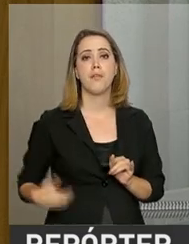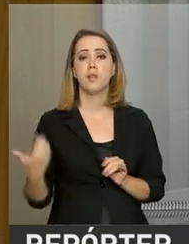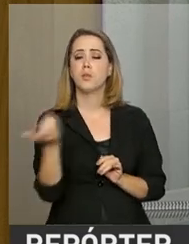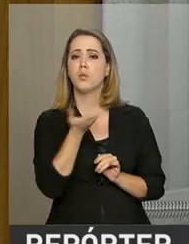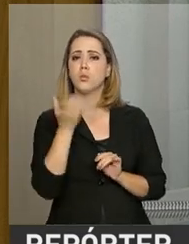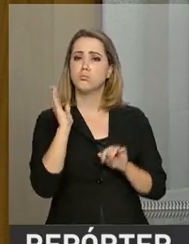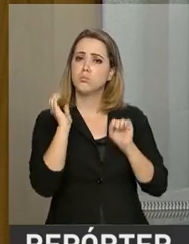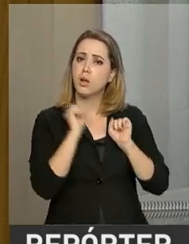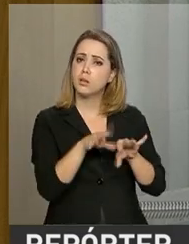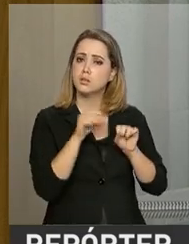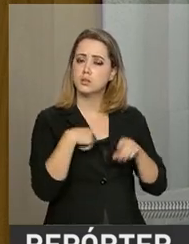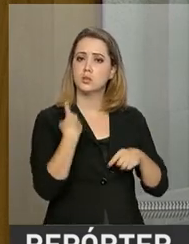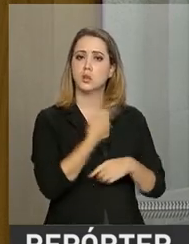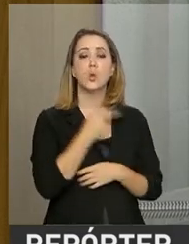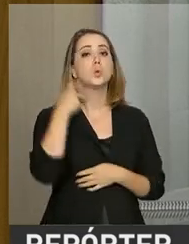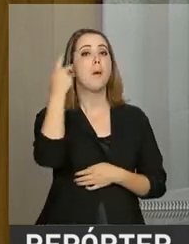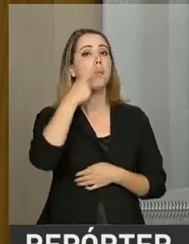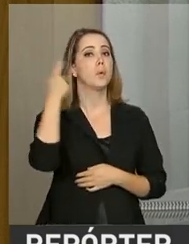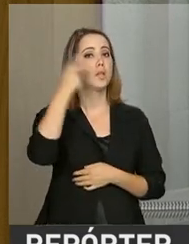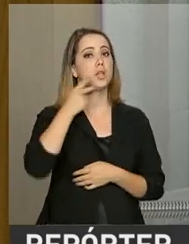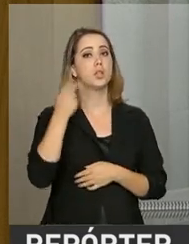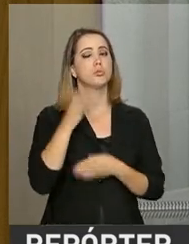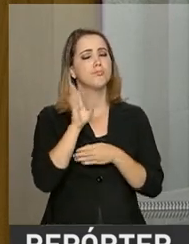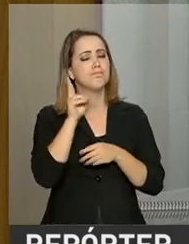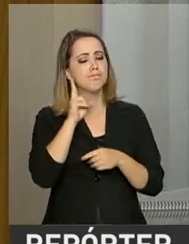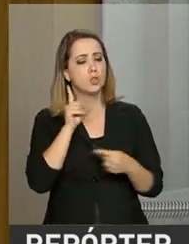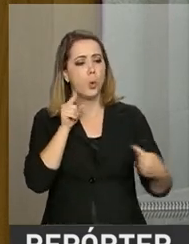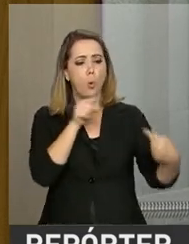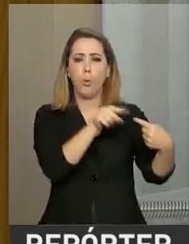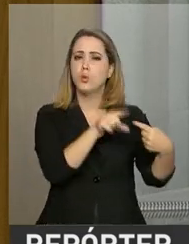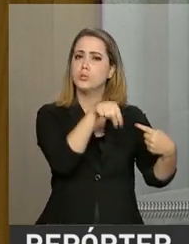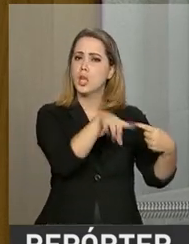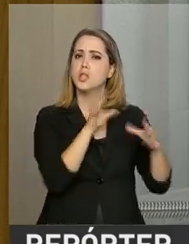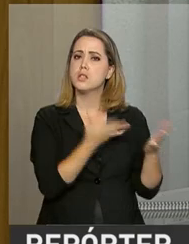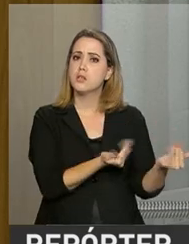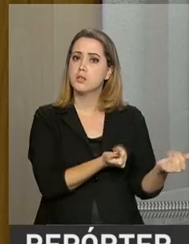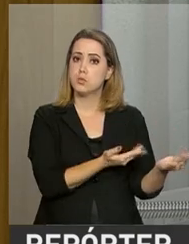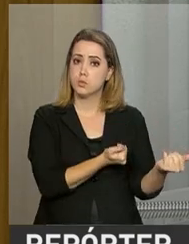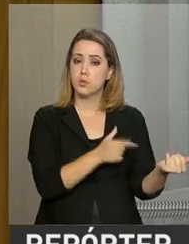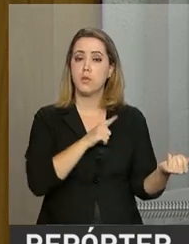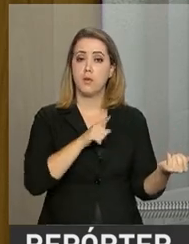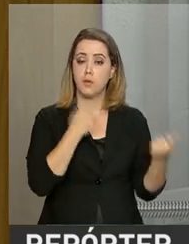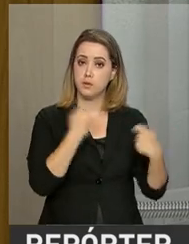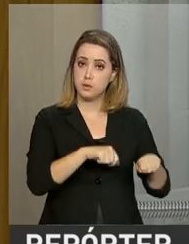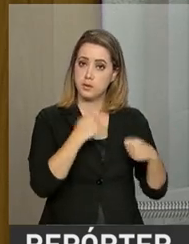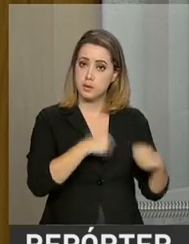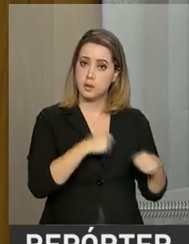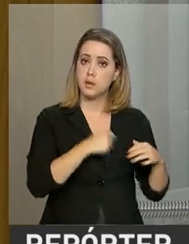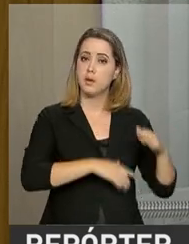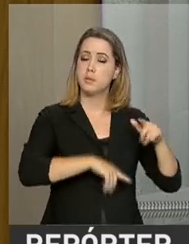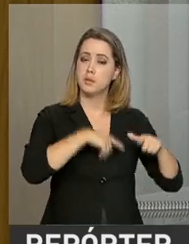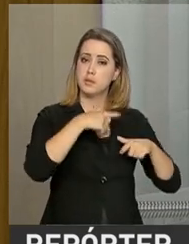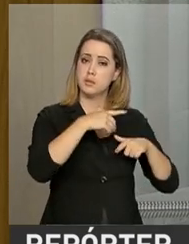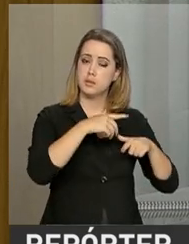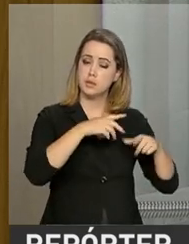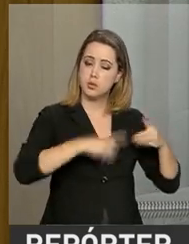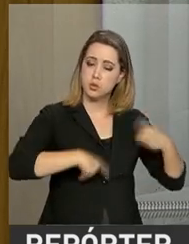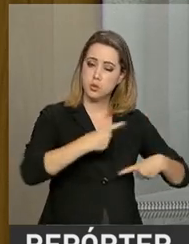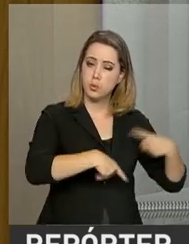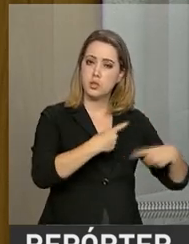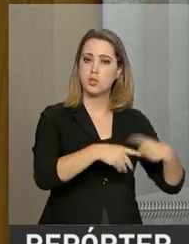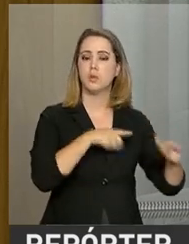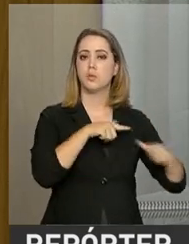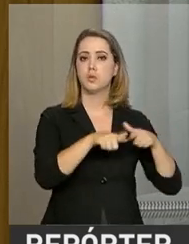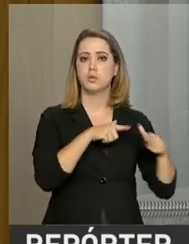nós possamos fazer uma política voltada para esses jovens que precisam de ações e de políticas públicas capazes de mudar a